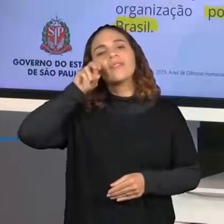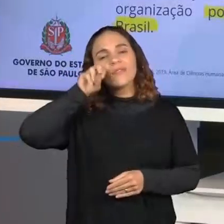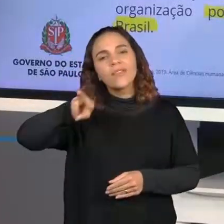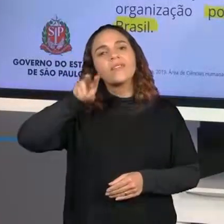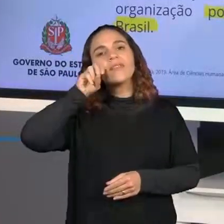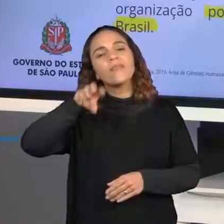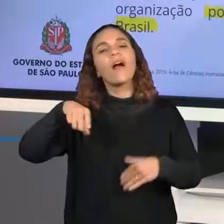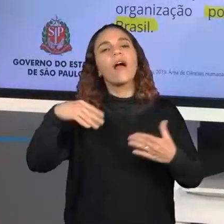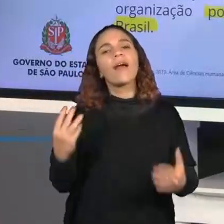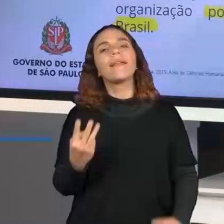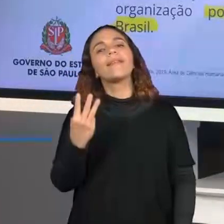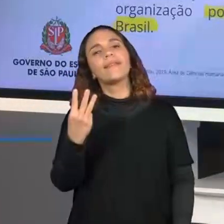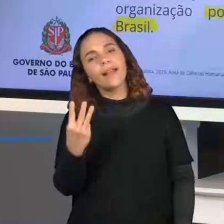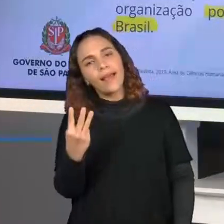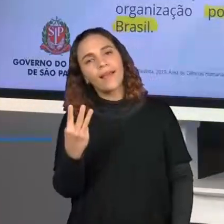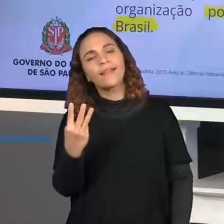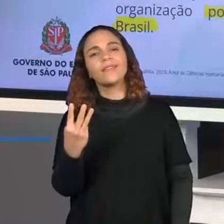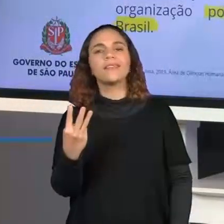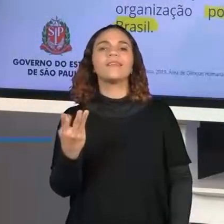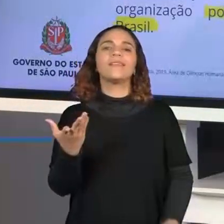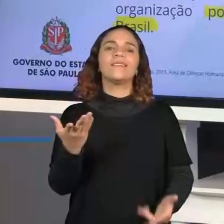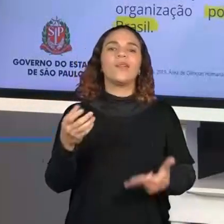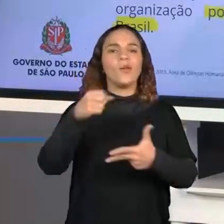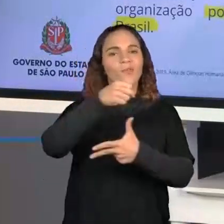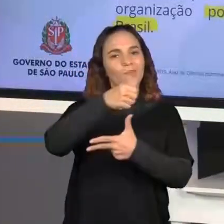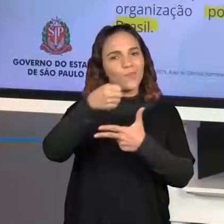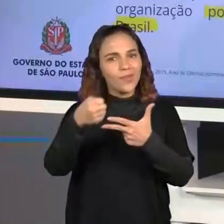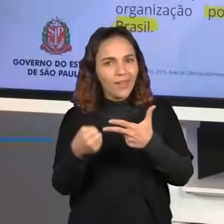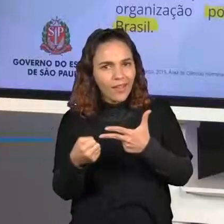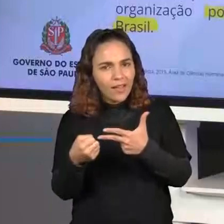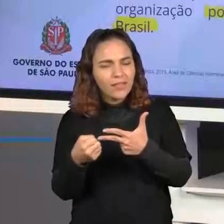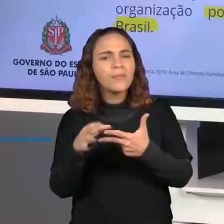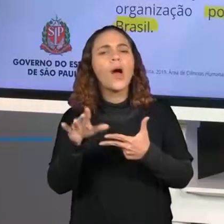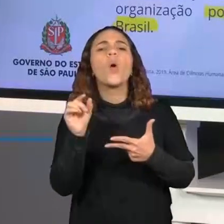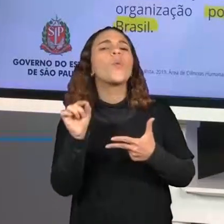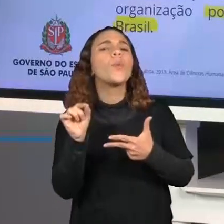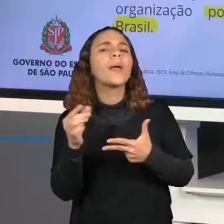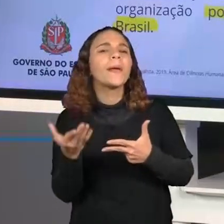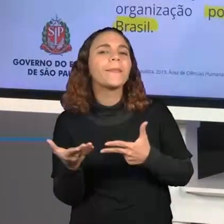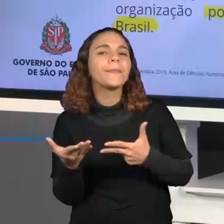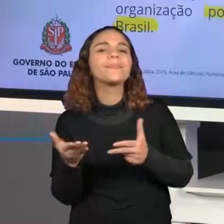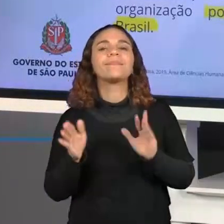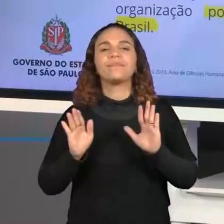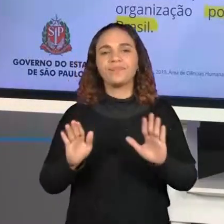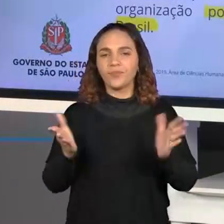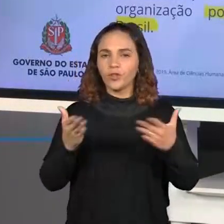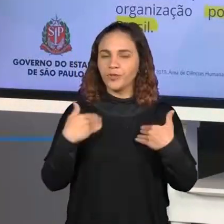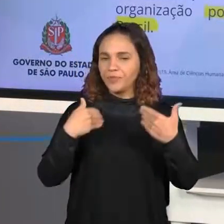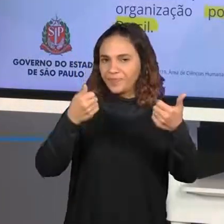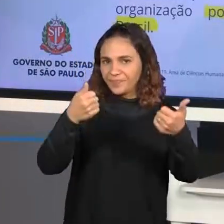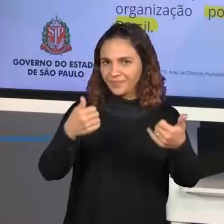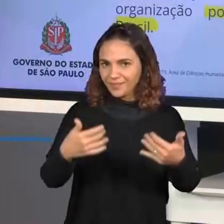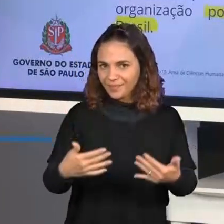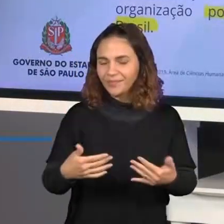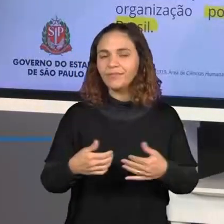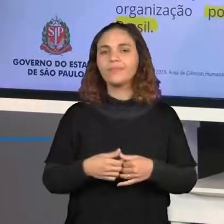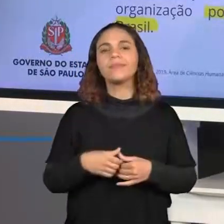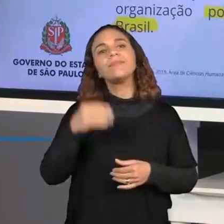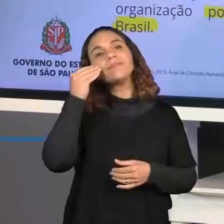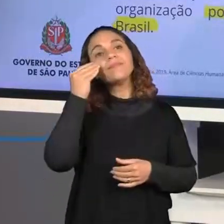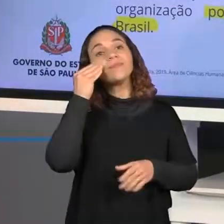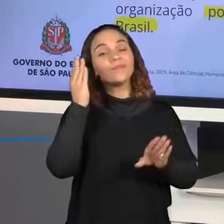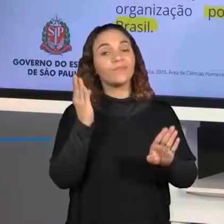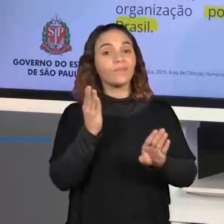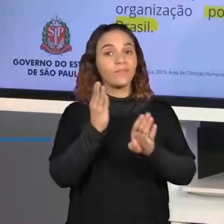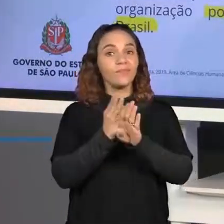aí, os 3 poderes. Mas o que significa os 3 poderes? Então, hoje nós vamos falar um pouquinho sobre isso e tentar